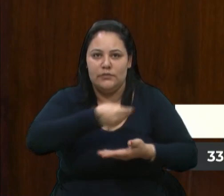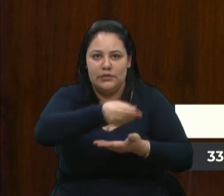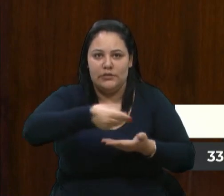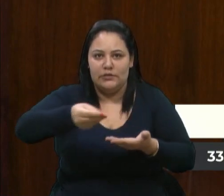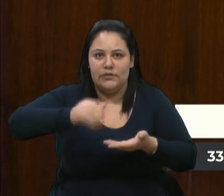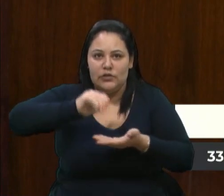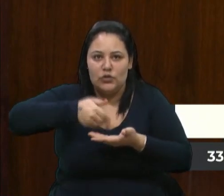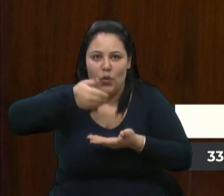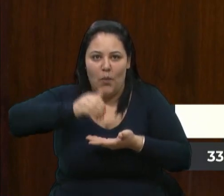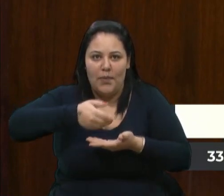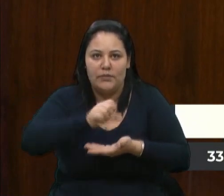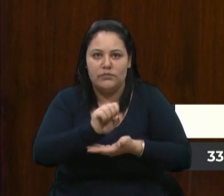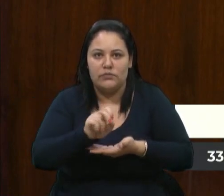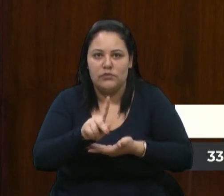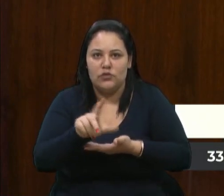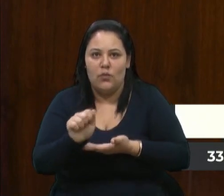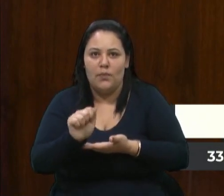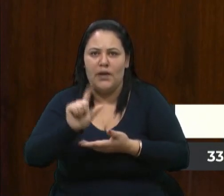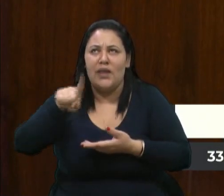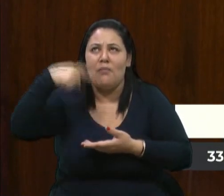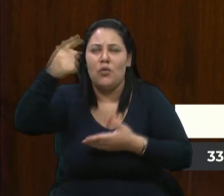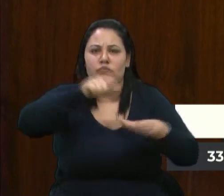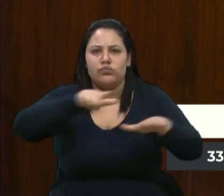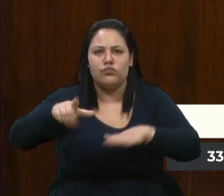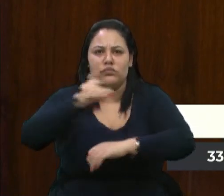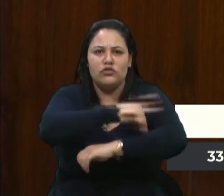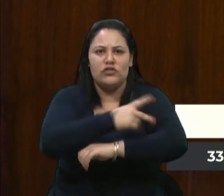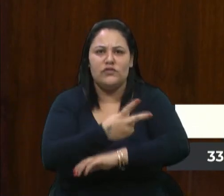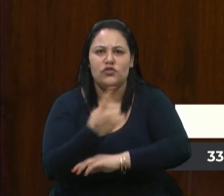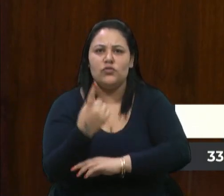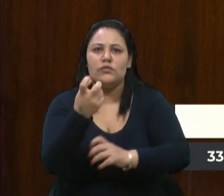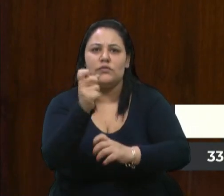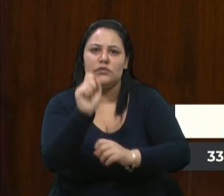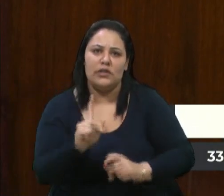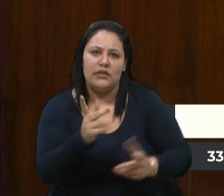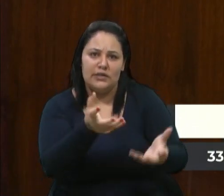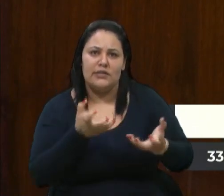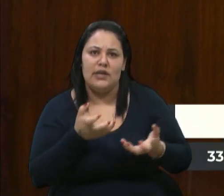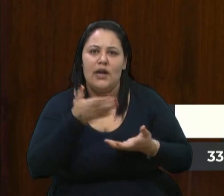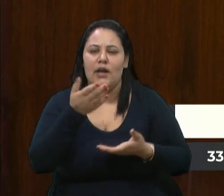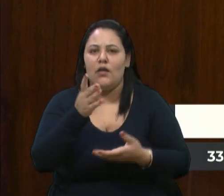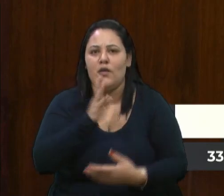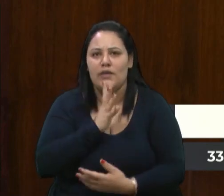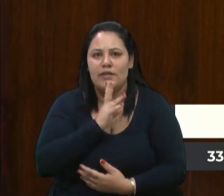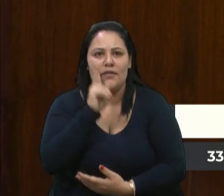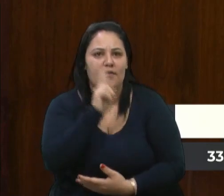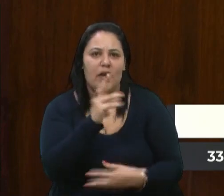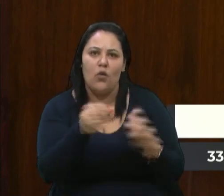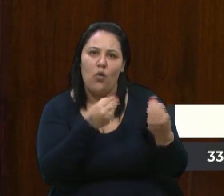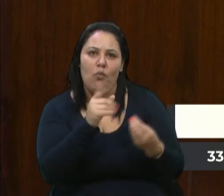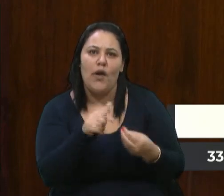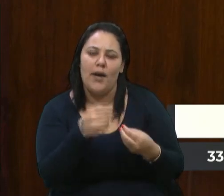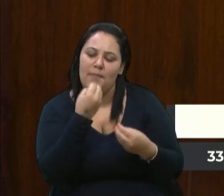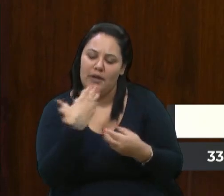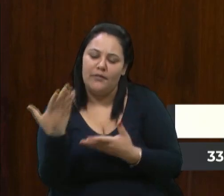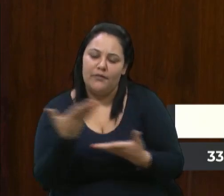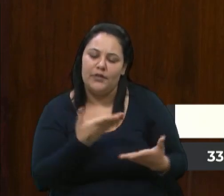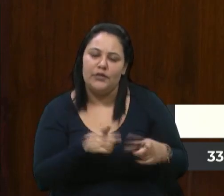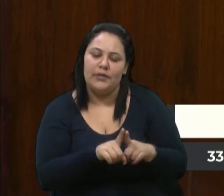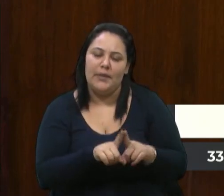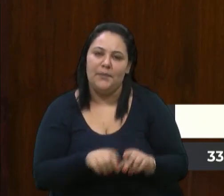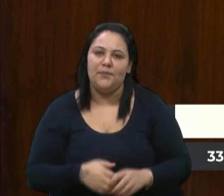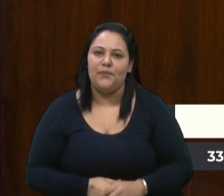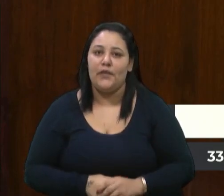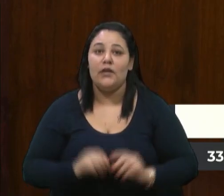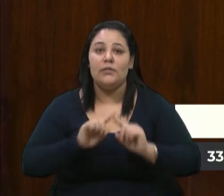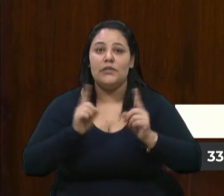semana agora, na outra semana do dia 21. Quem quiser conhecer, ver como funciona, será bem-vindo também. Mas